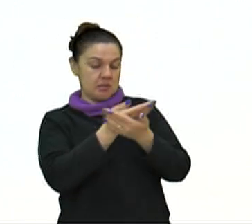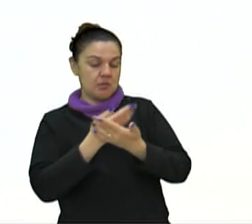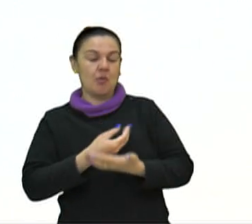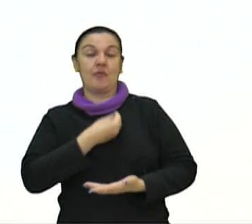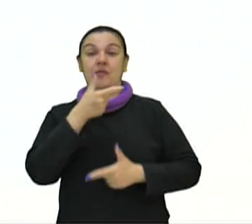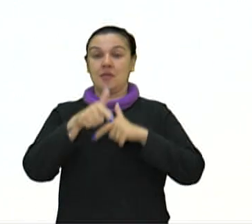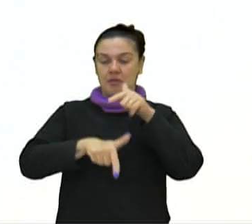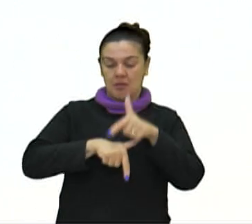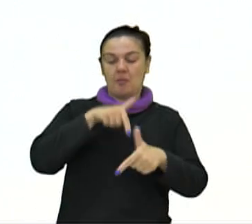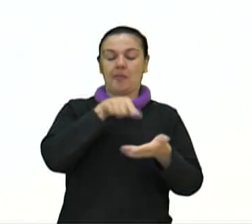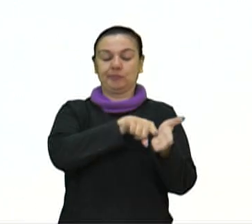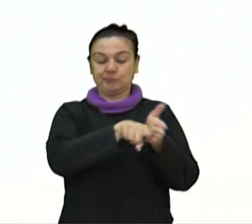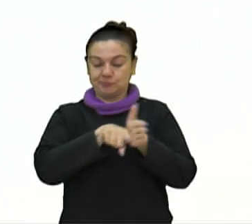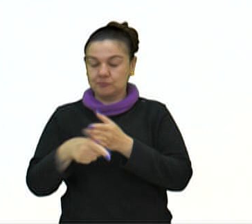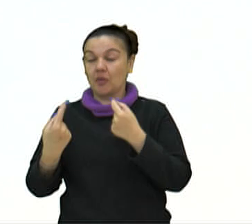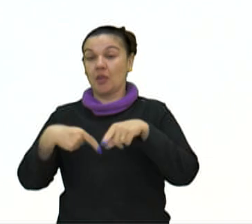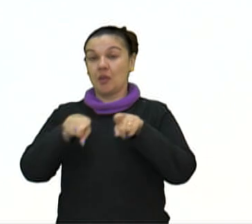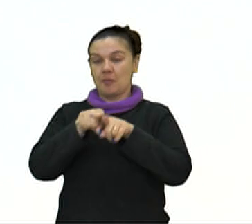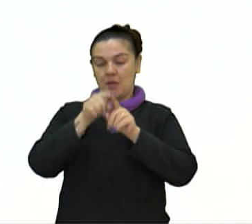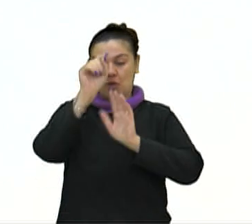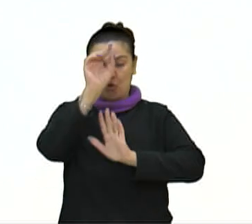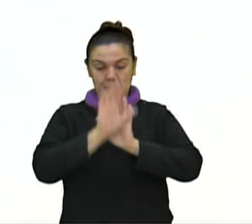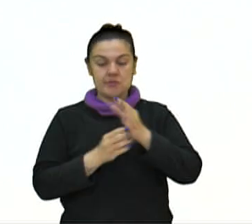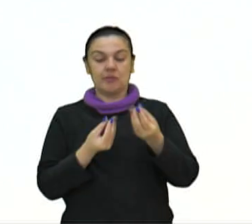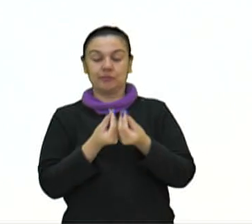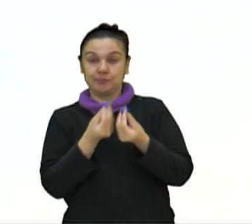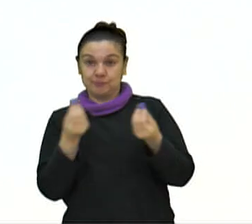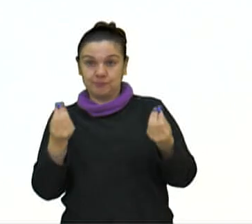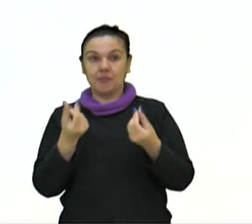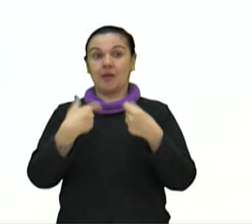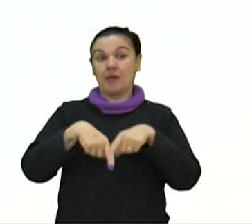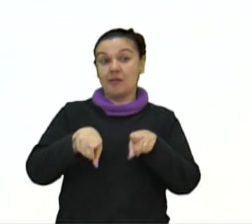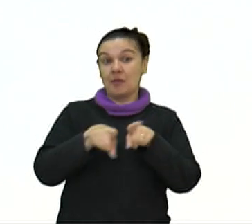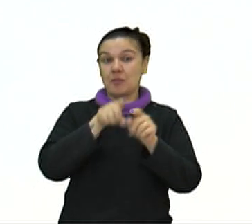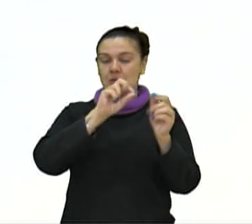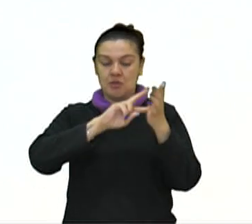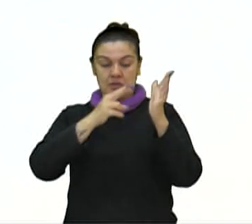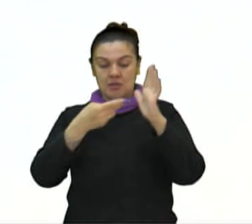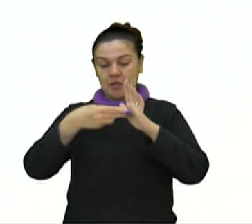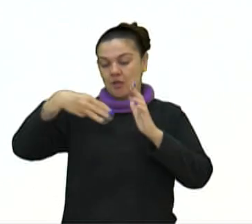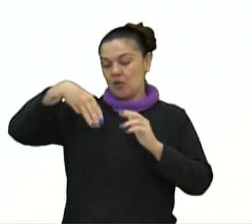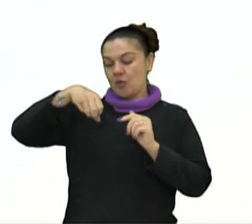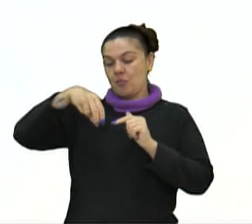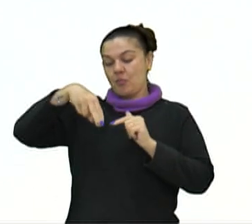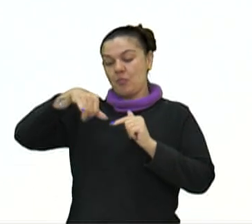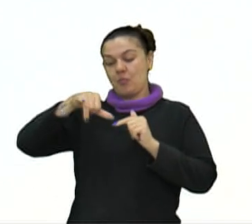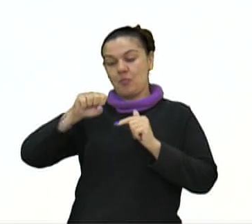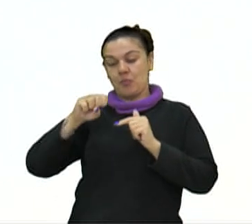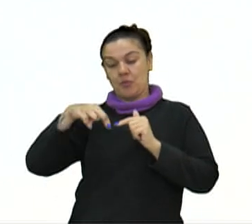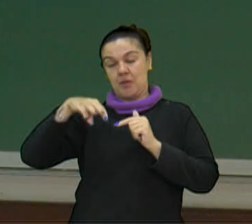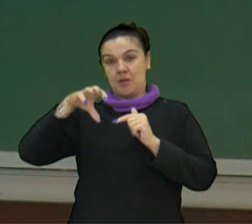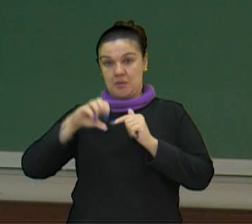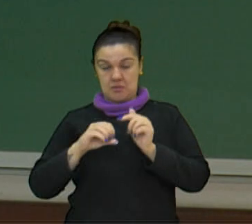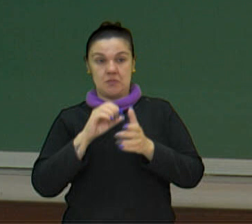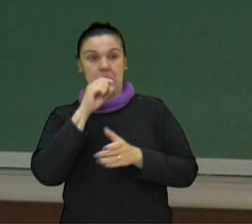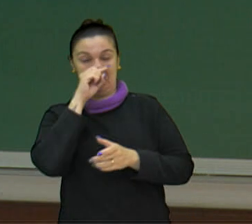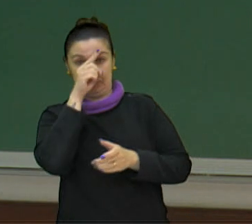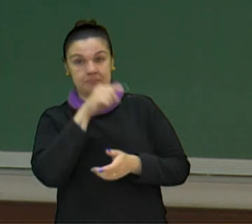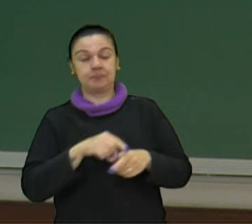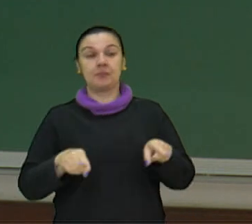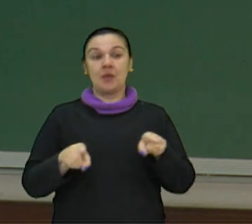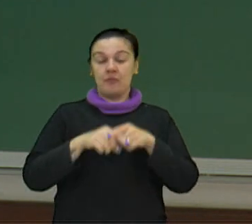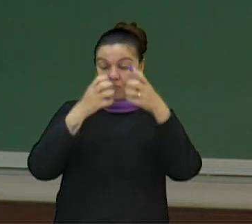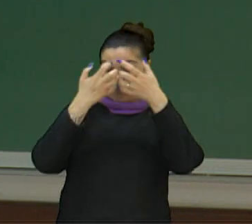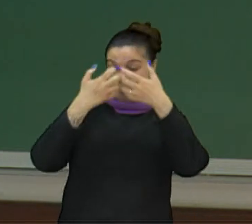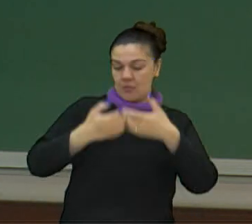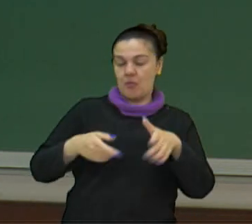obra dele, vimos o conceito de substância, vimos o que é monismo na filosofia, e vimos que o pensamento de